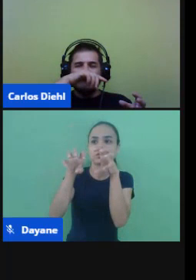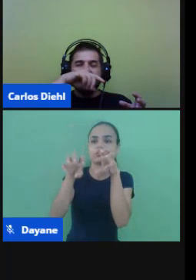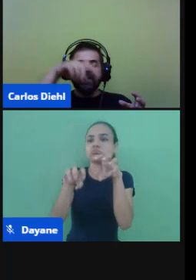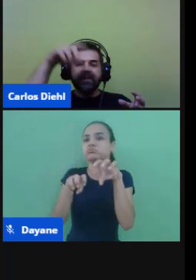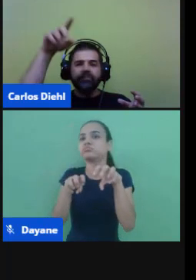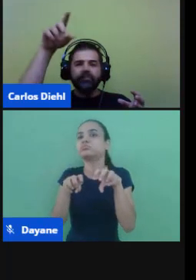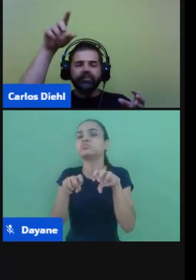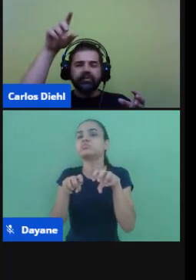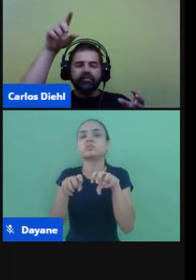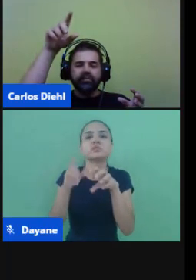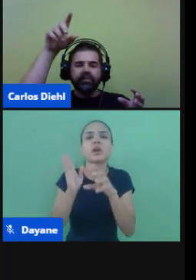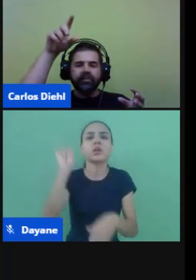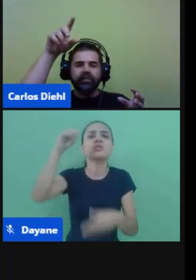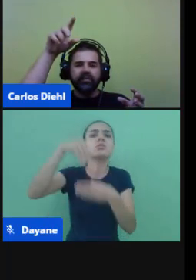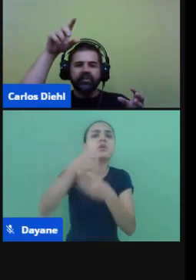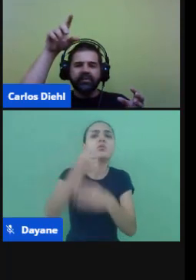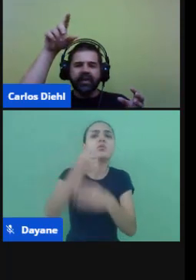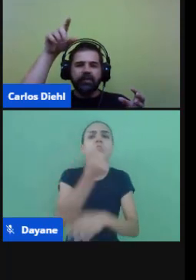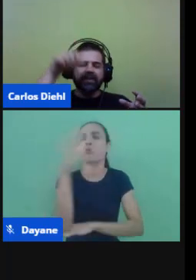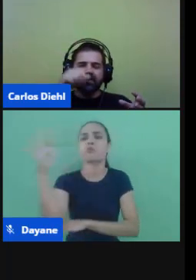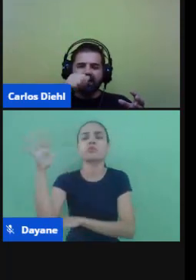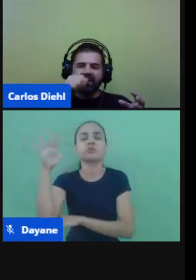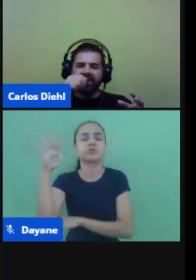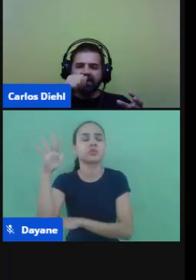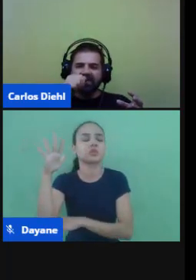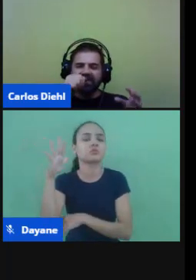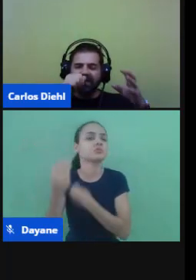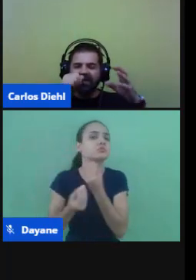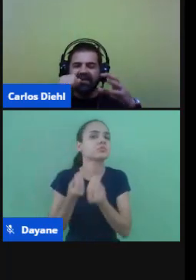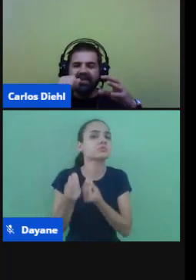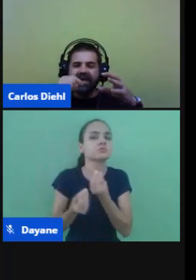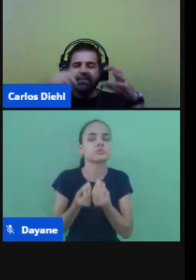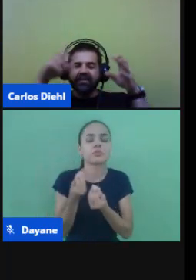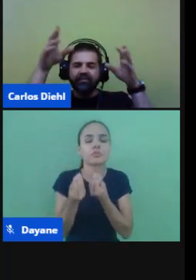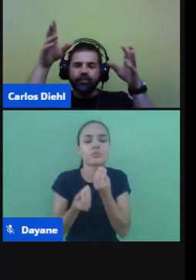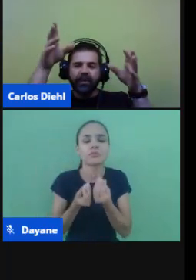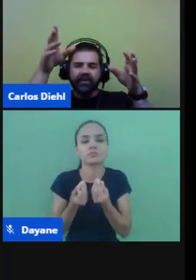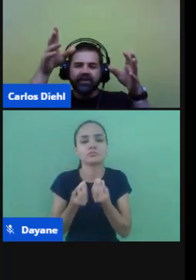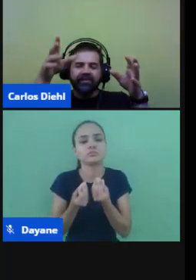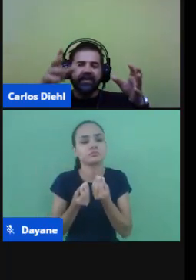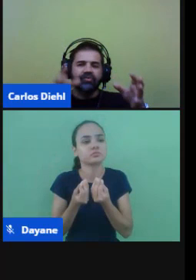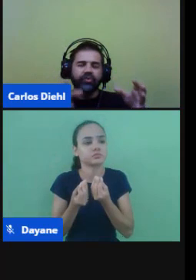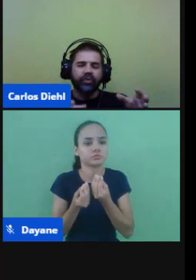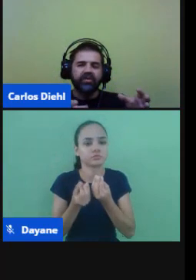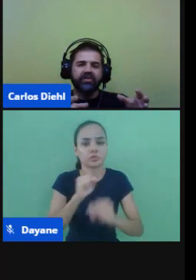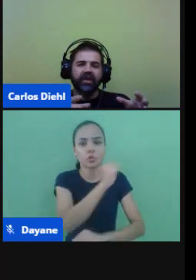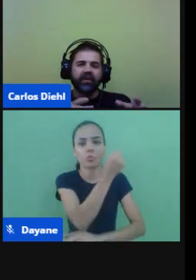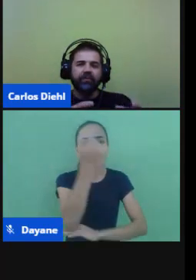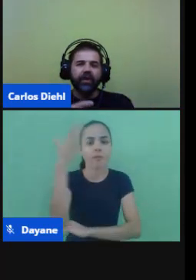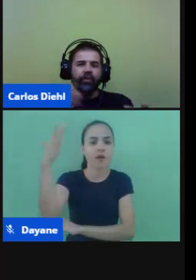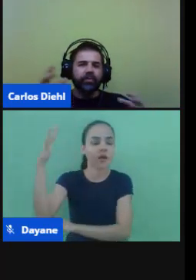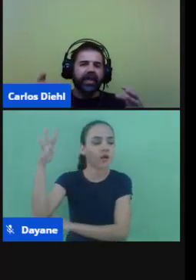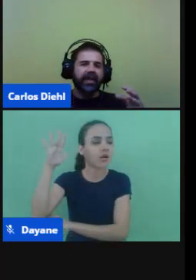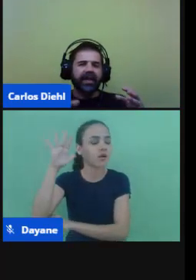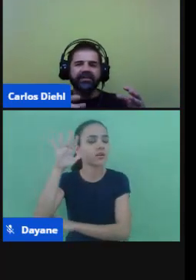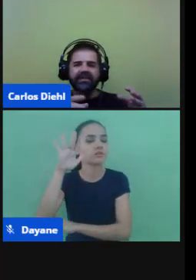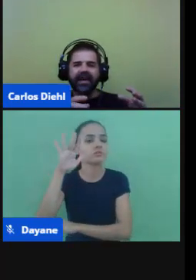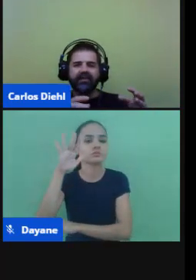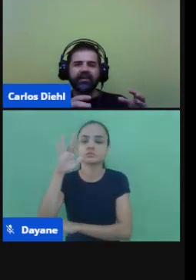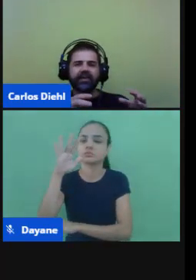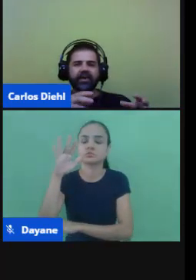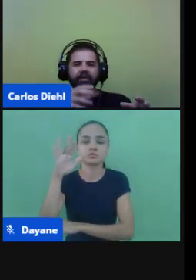virou aqui dentro da mata da reserva do Parque das Nações, como que